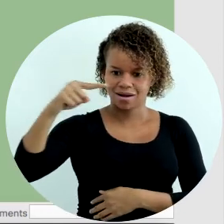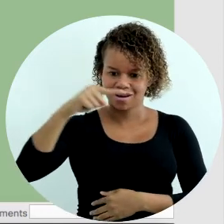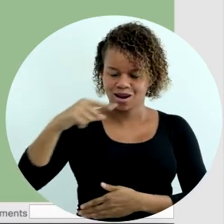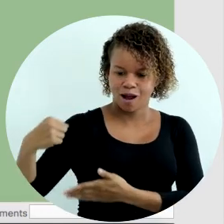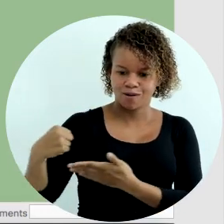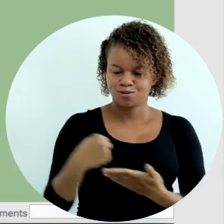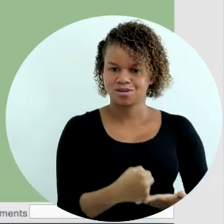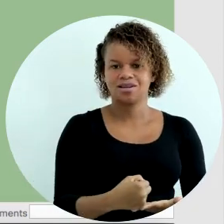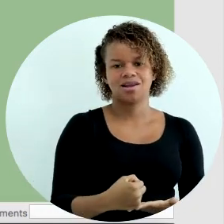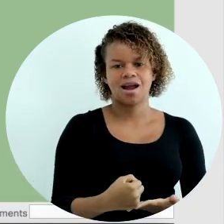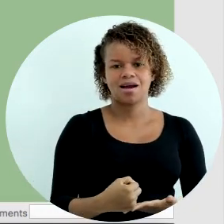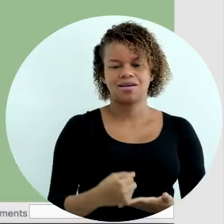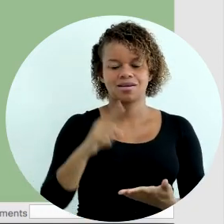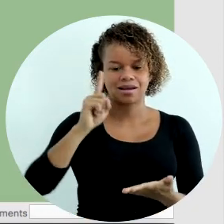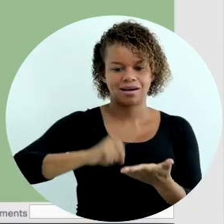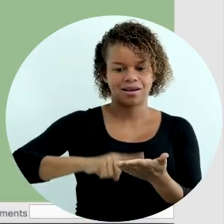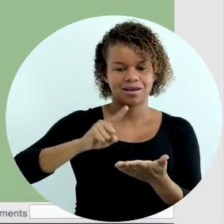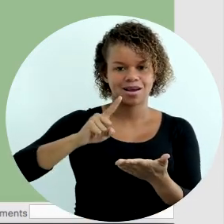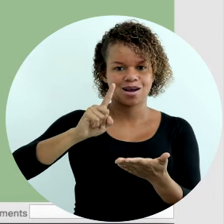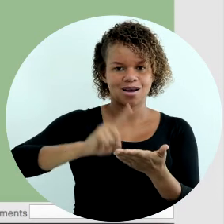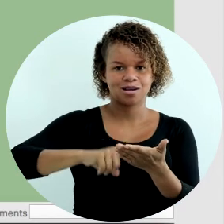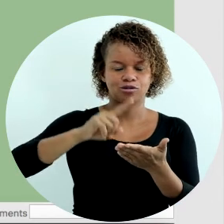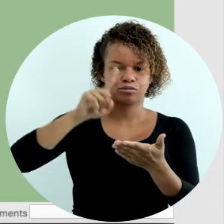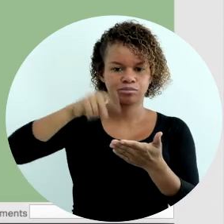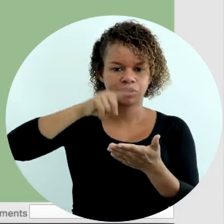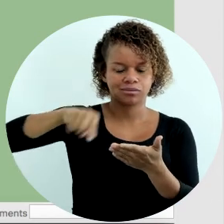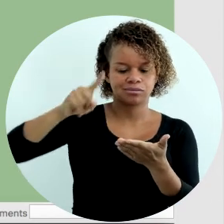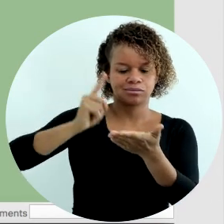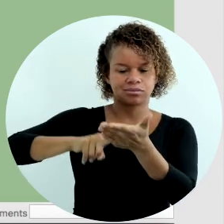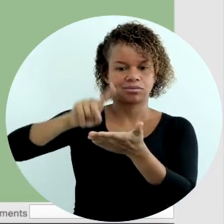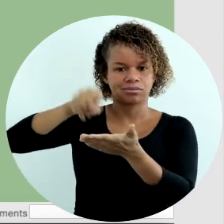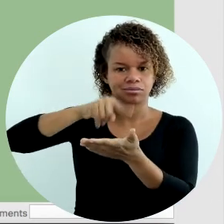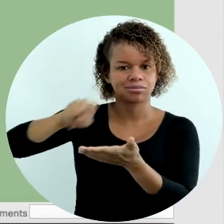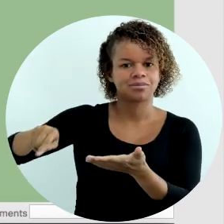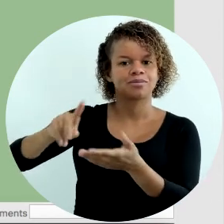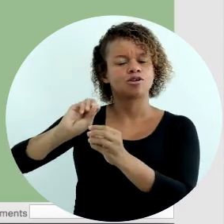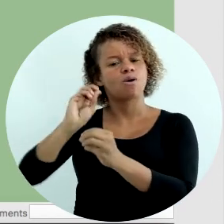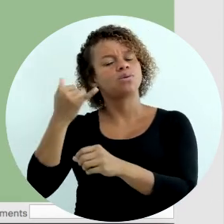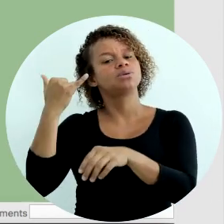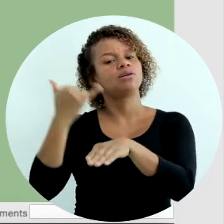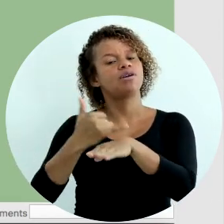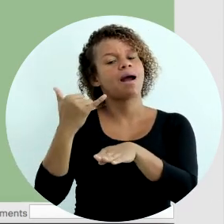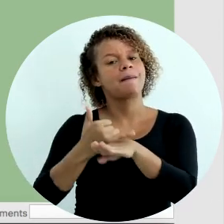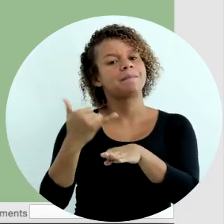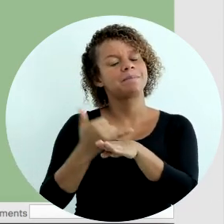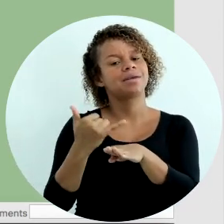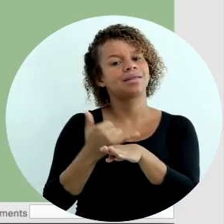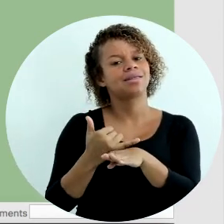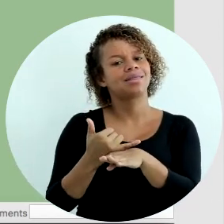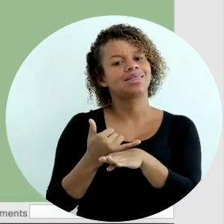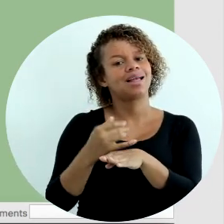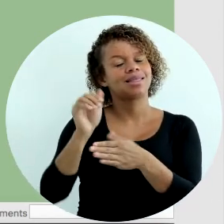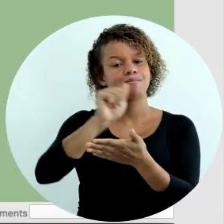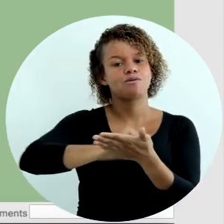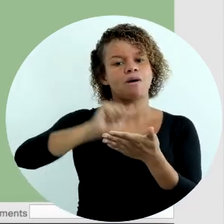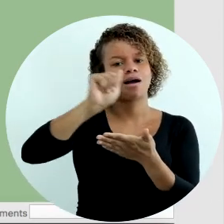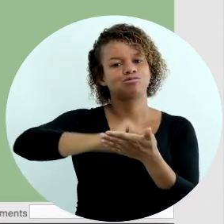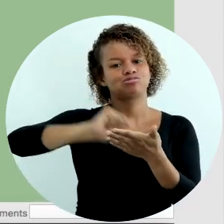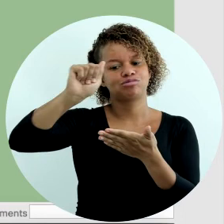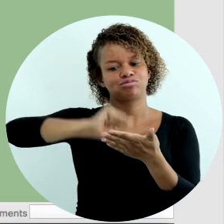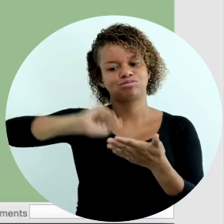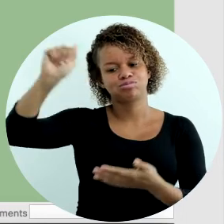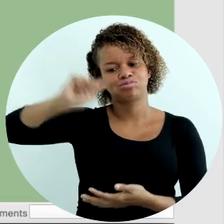nós vamos apagar essas linhas auxiliares, clicando sobre elas e deletando, ou utilizando a